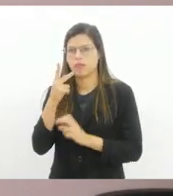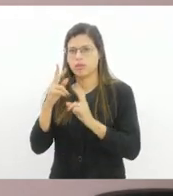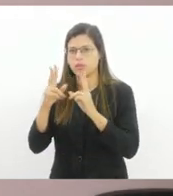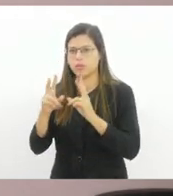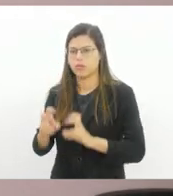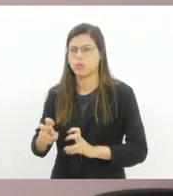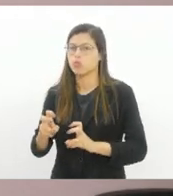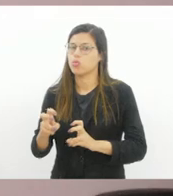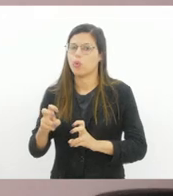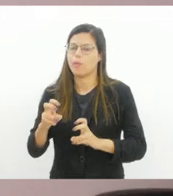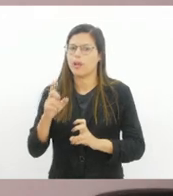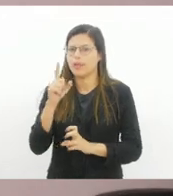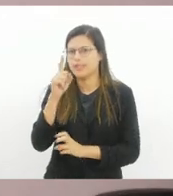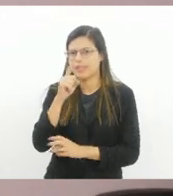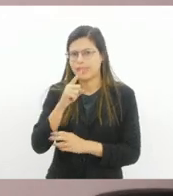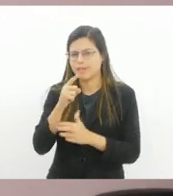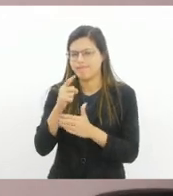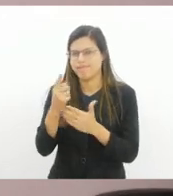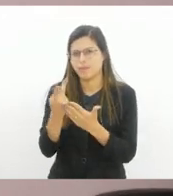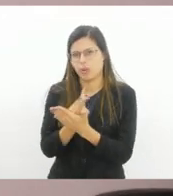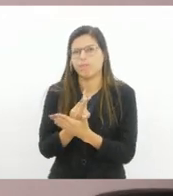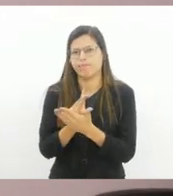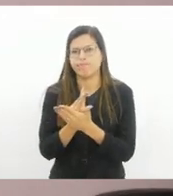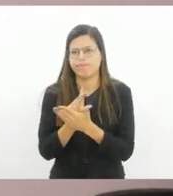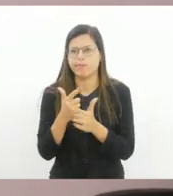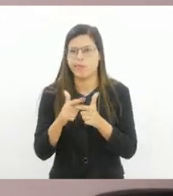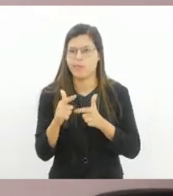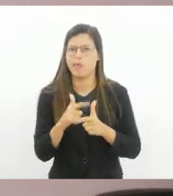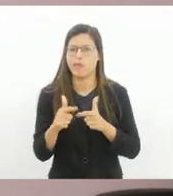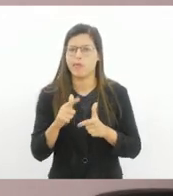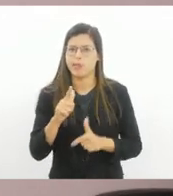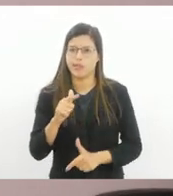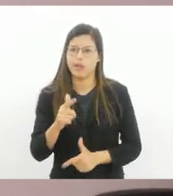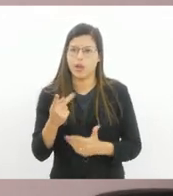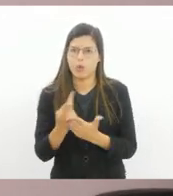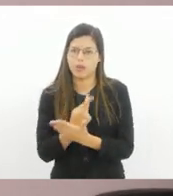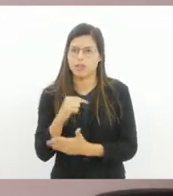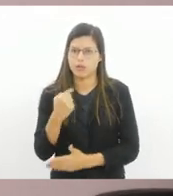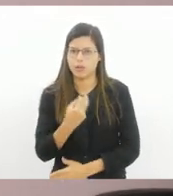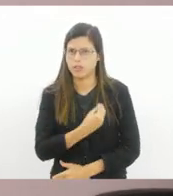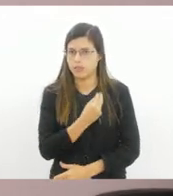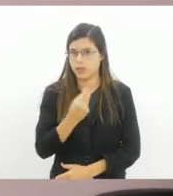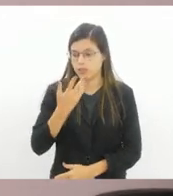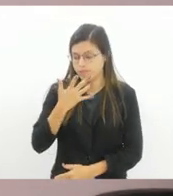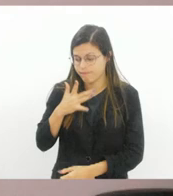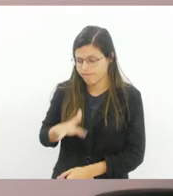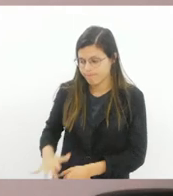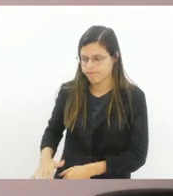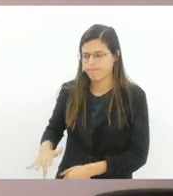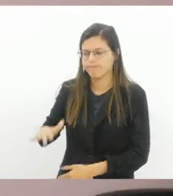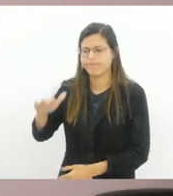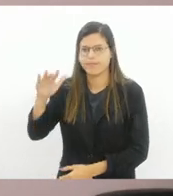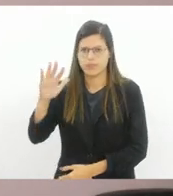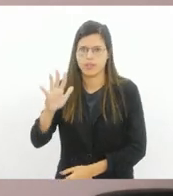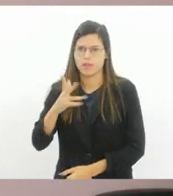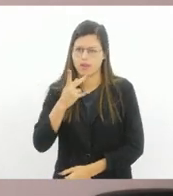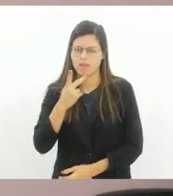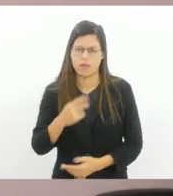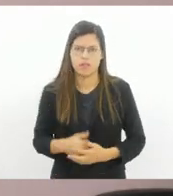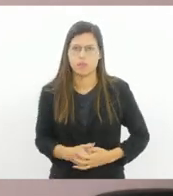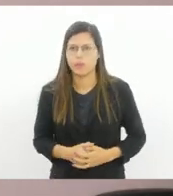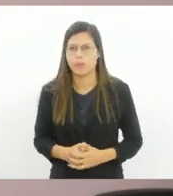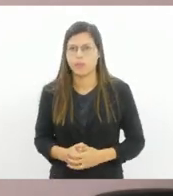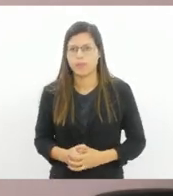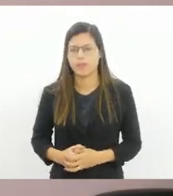vulnerabilidade que é tão comum na vida de todas nós, mulheres, inclusive desde a infância, né, que já foi mencionado muito aqui.